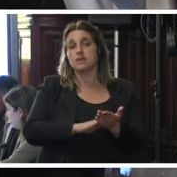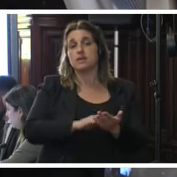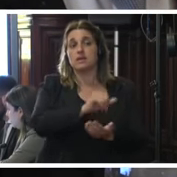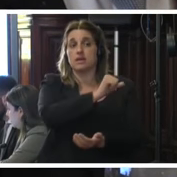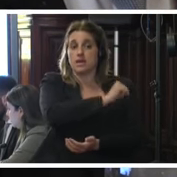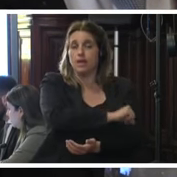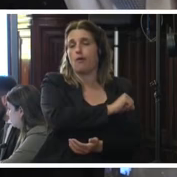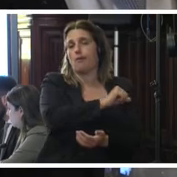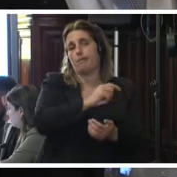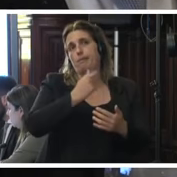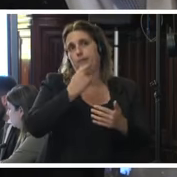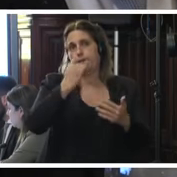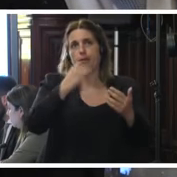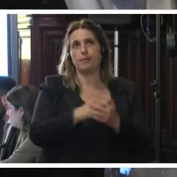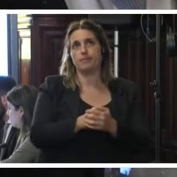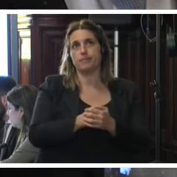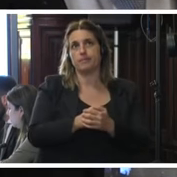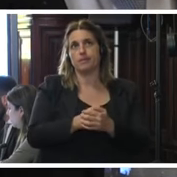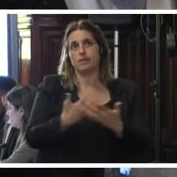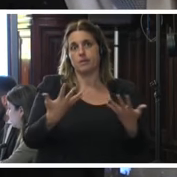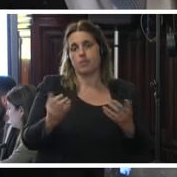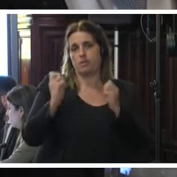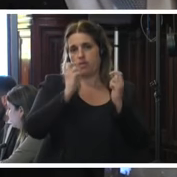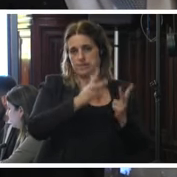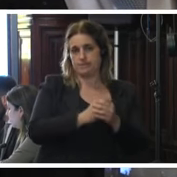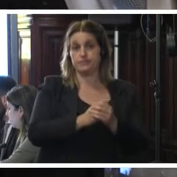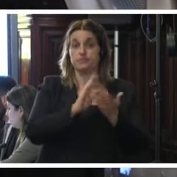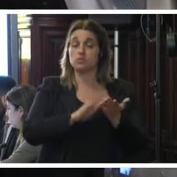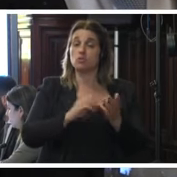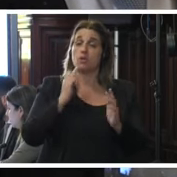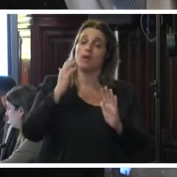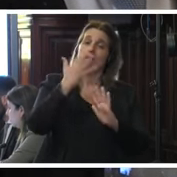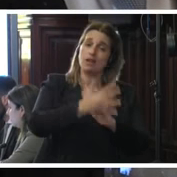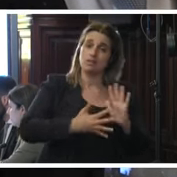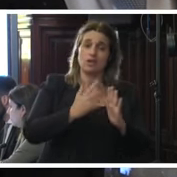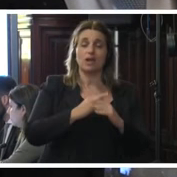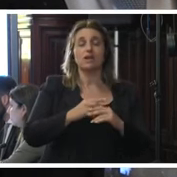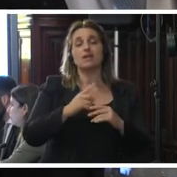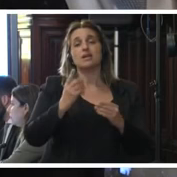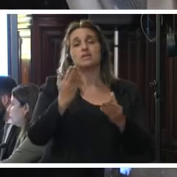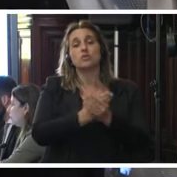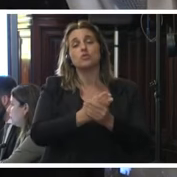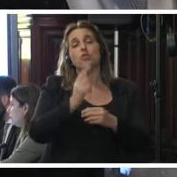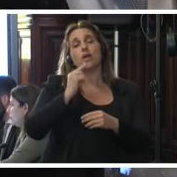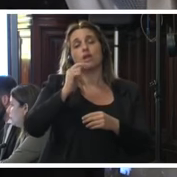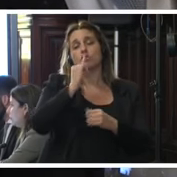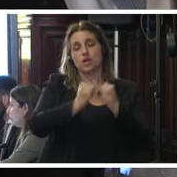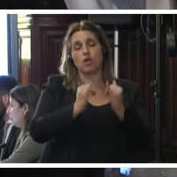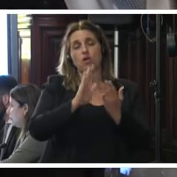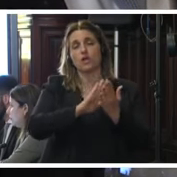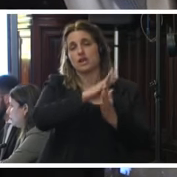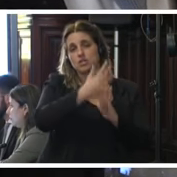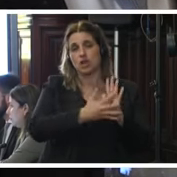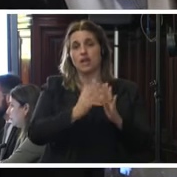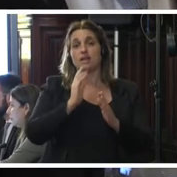policial, podem ser mencionados, no âmbito nacional, uma resolução do Conselho Nacional do Ministério Público, que disciplina o controle externo